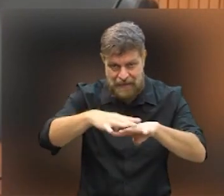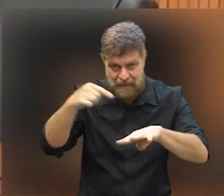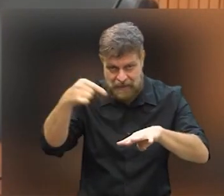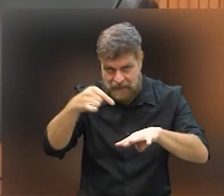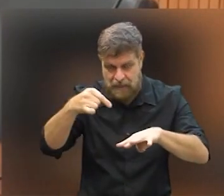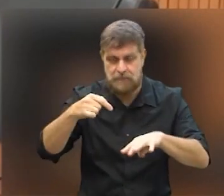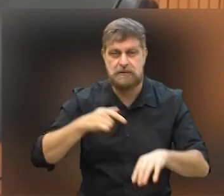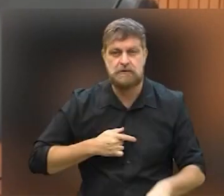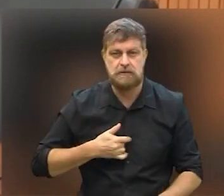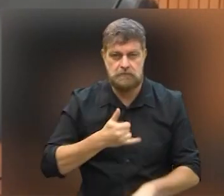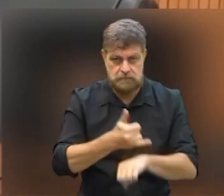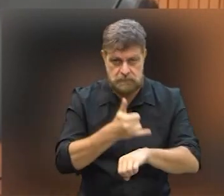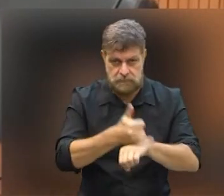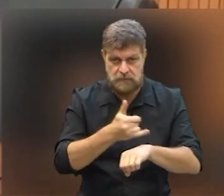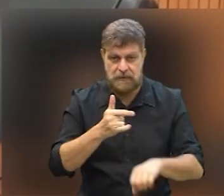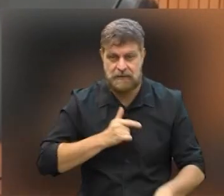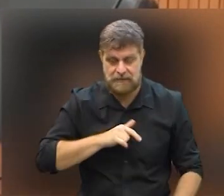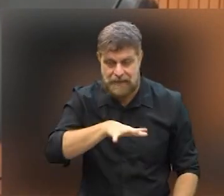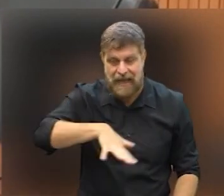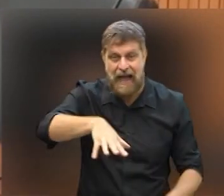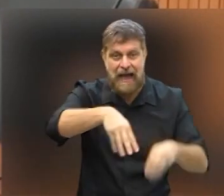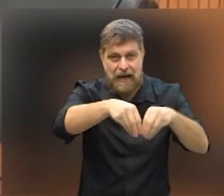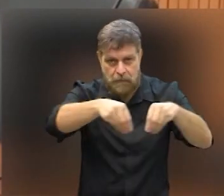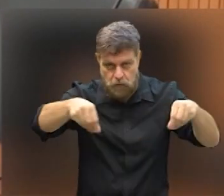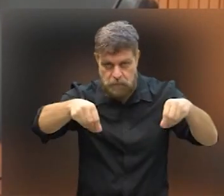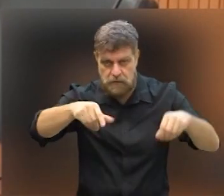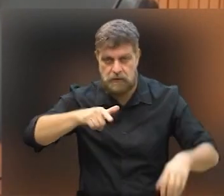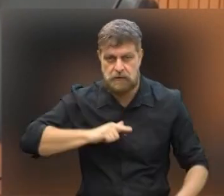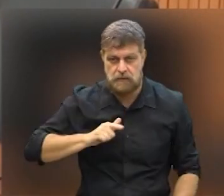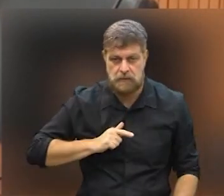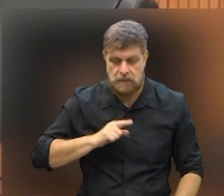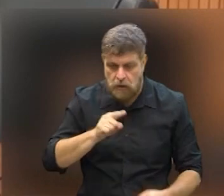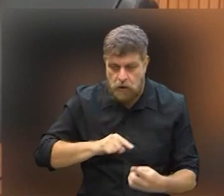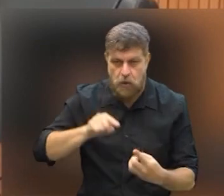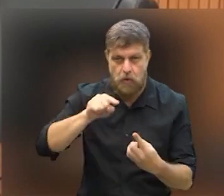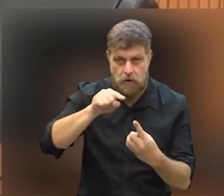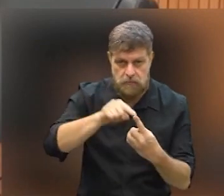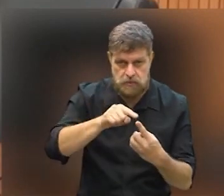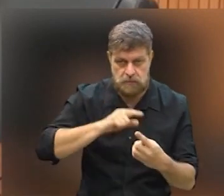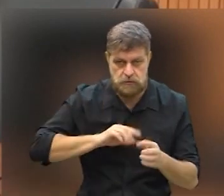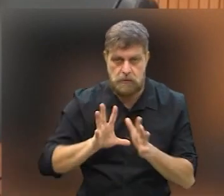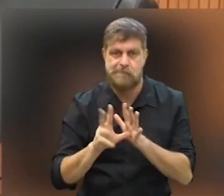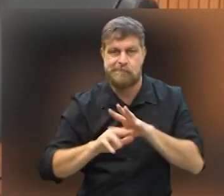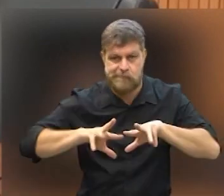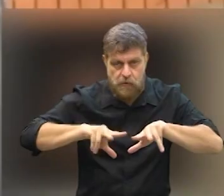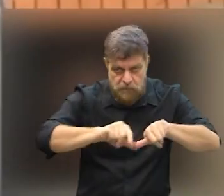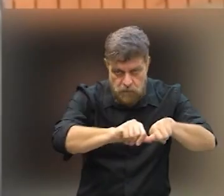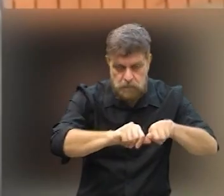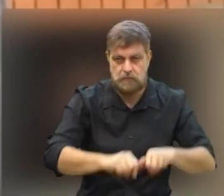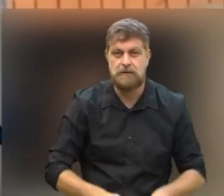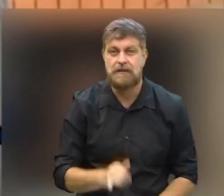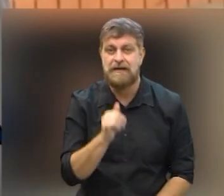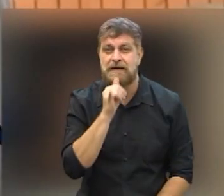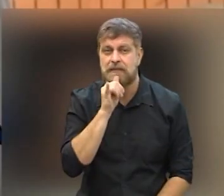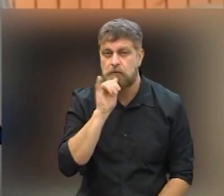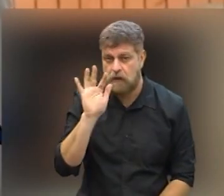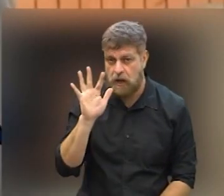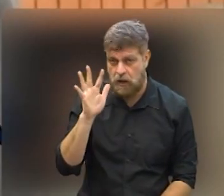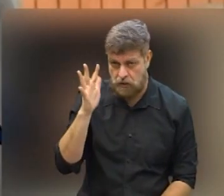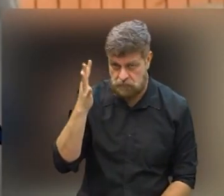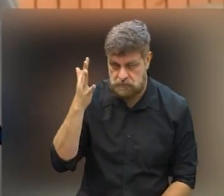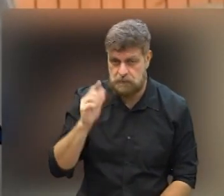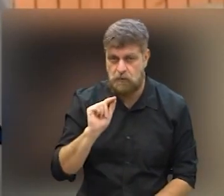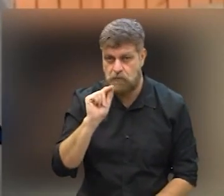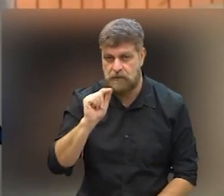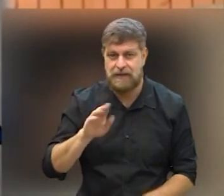grades de inspeção e proteção utilizadas em solos públicos, que viraram objetos de furto. Tivemos um exemplo esses